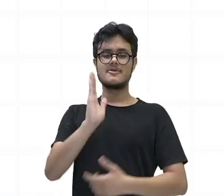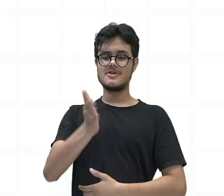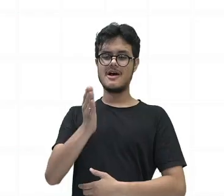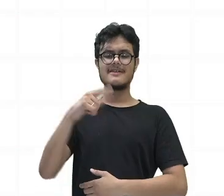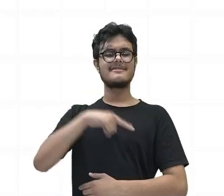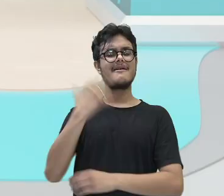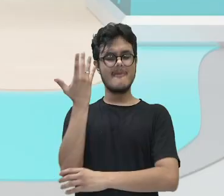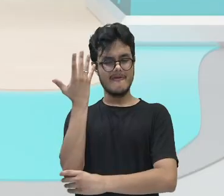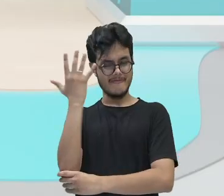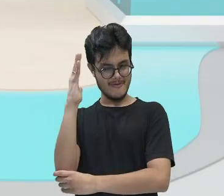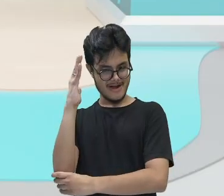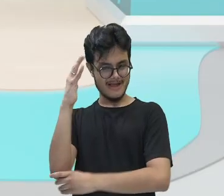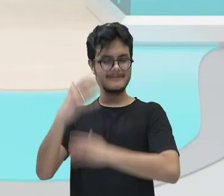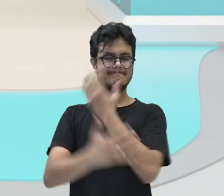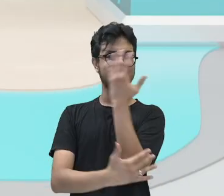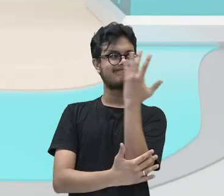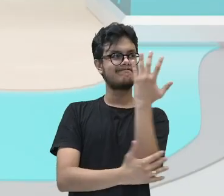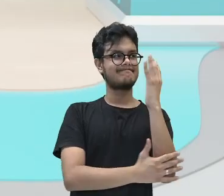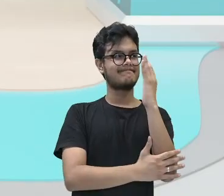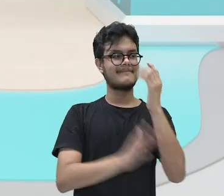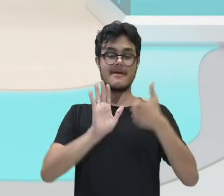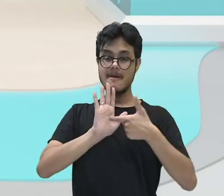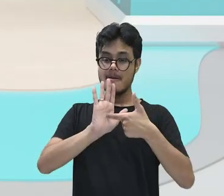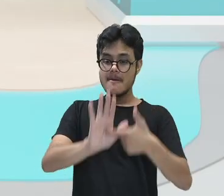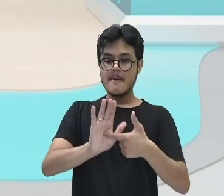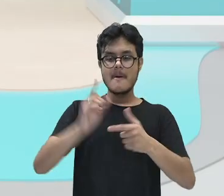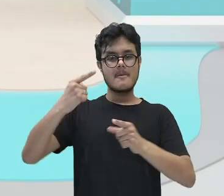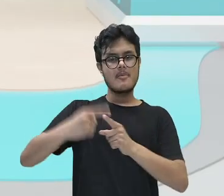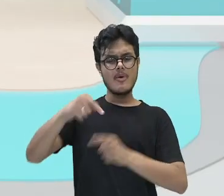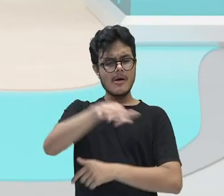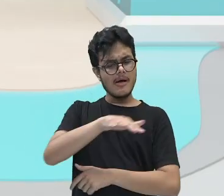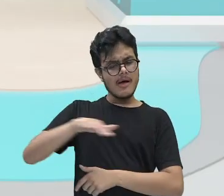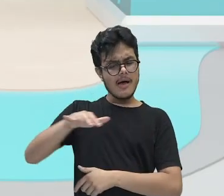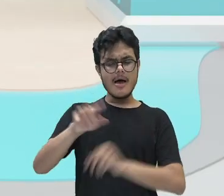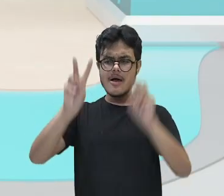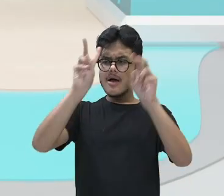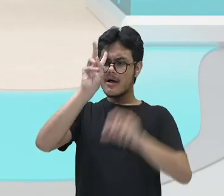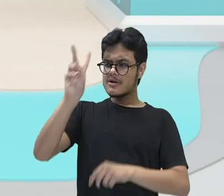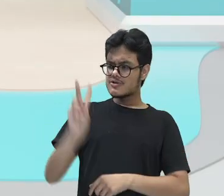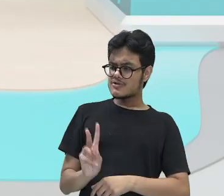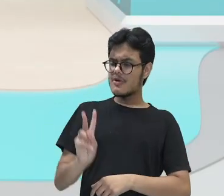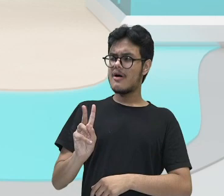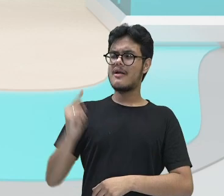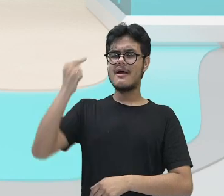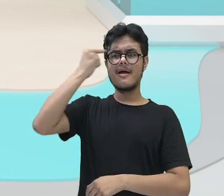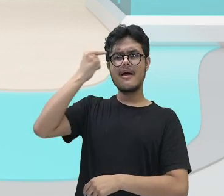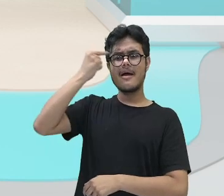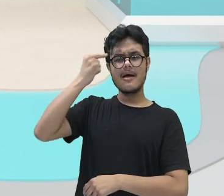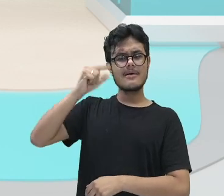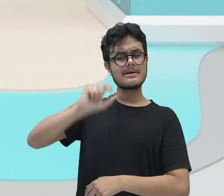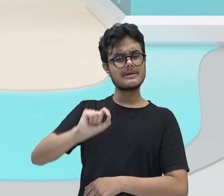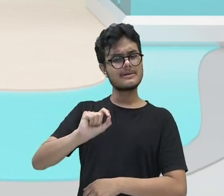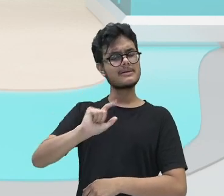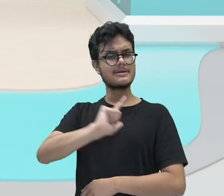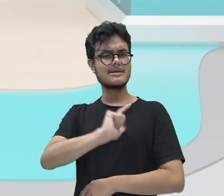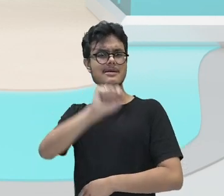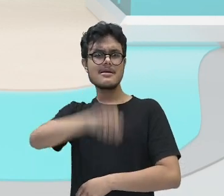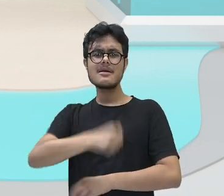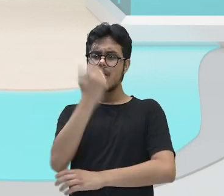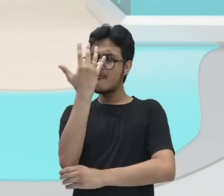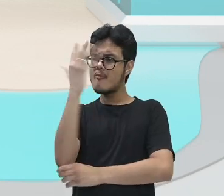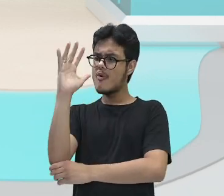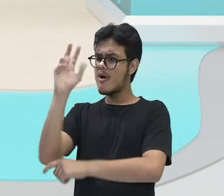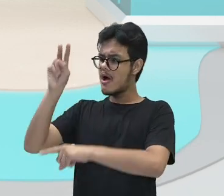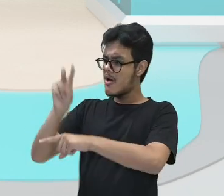personagens. Ora, eu apresentei para vocês uma floresta, não foi? Porque dentro do meu contexto, da história